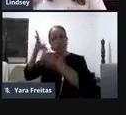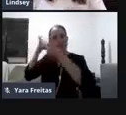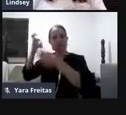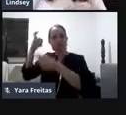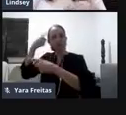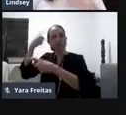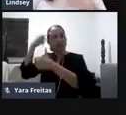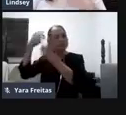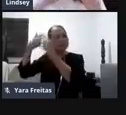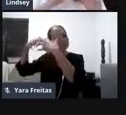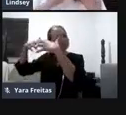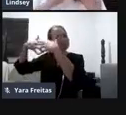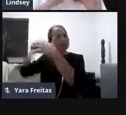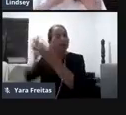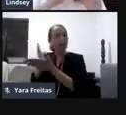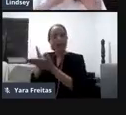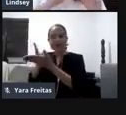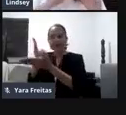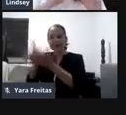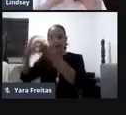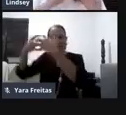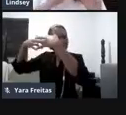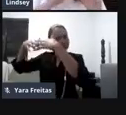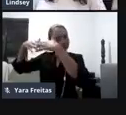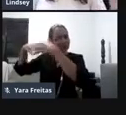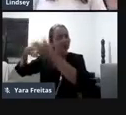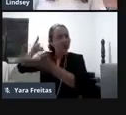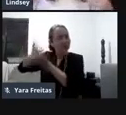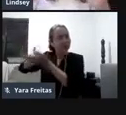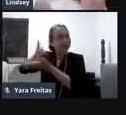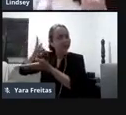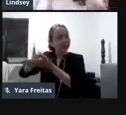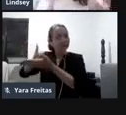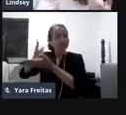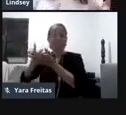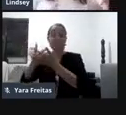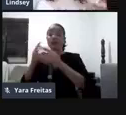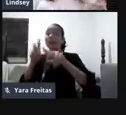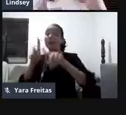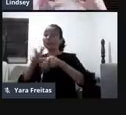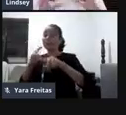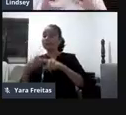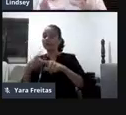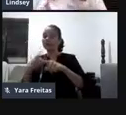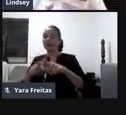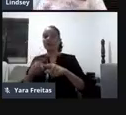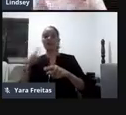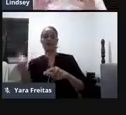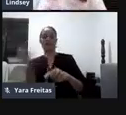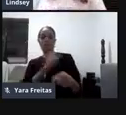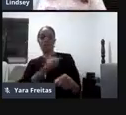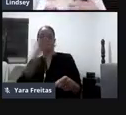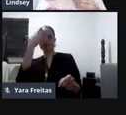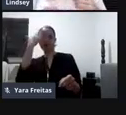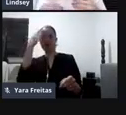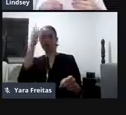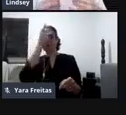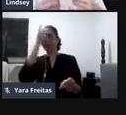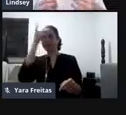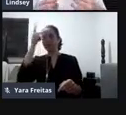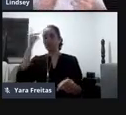intelecto sempre. O importante é a constância, né? A gente sabe, por exemplo, que pessoas que